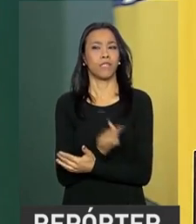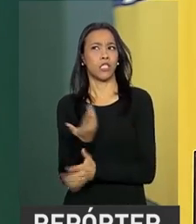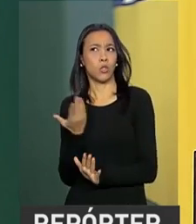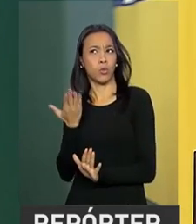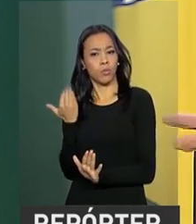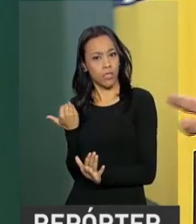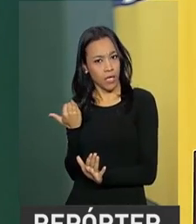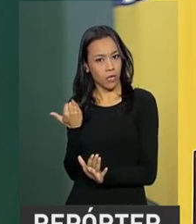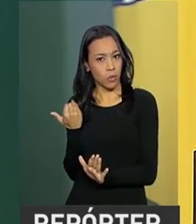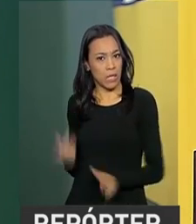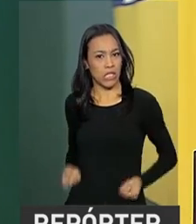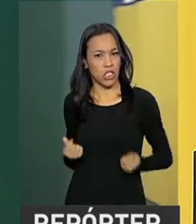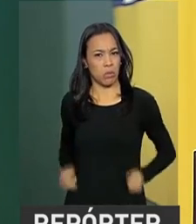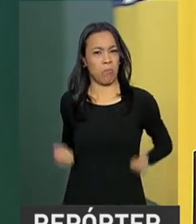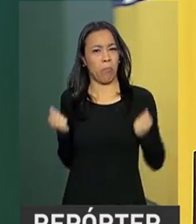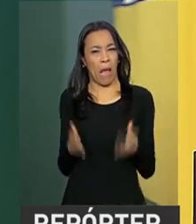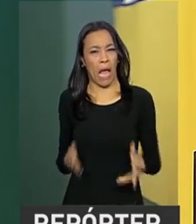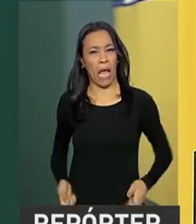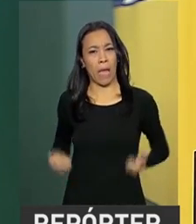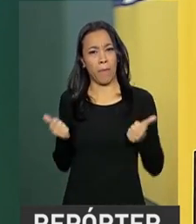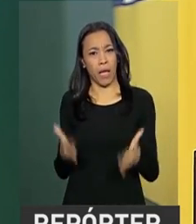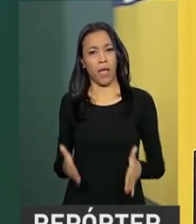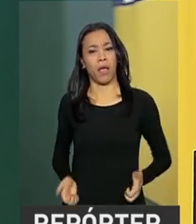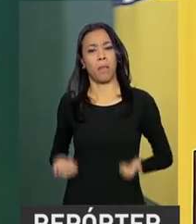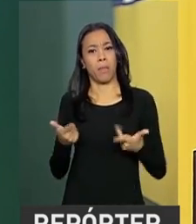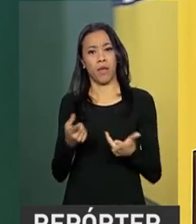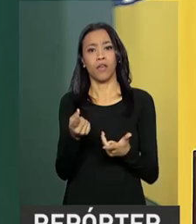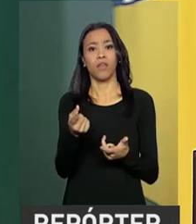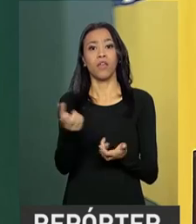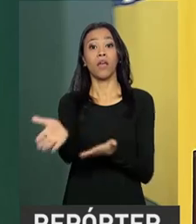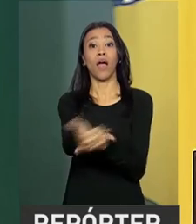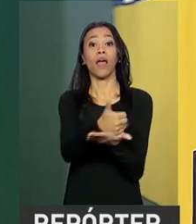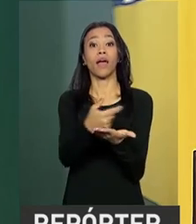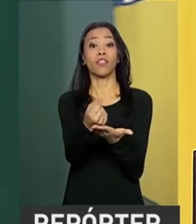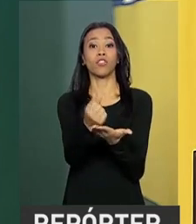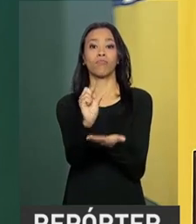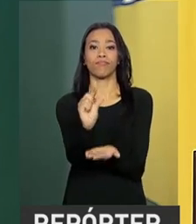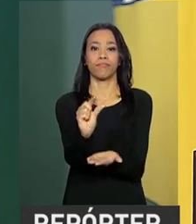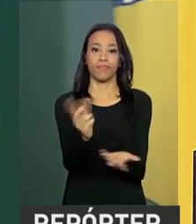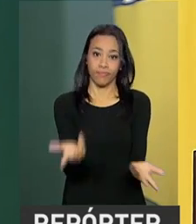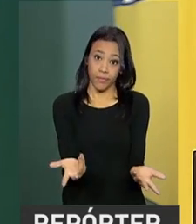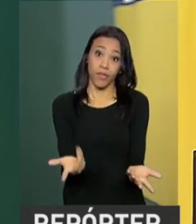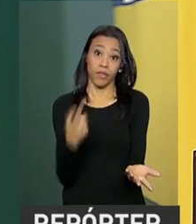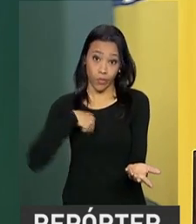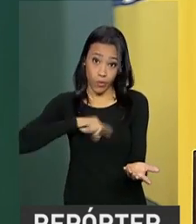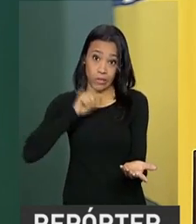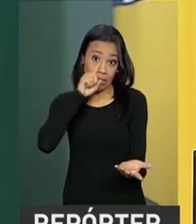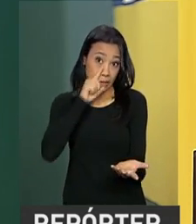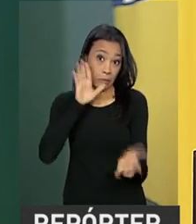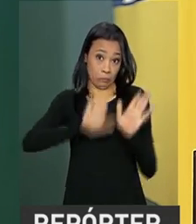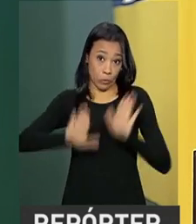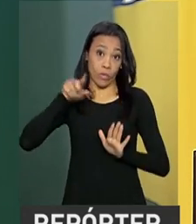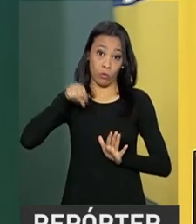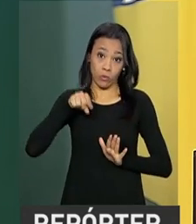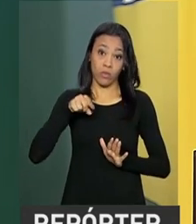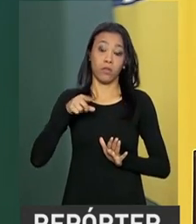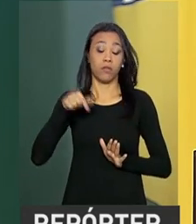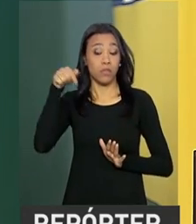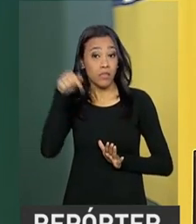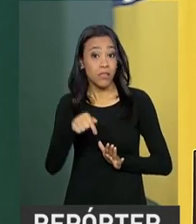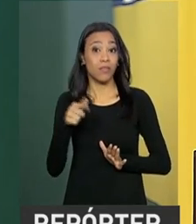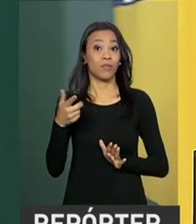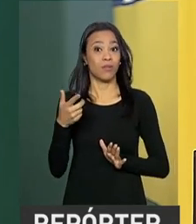passado gasta muito e não arreata então nós temos que tomar cuidado com isto e isto é que tem